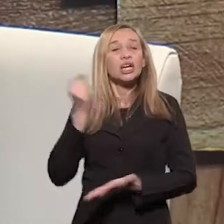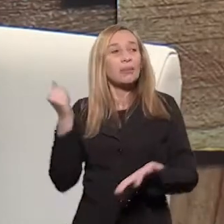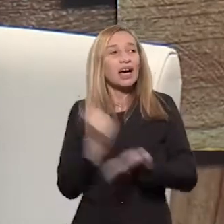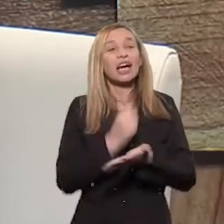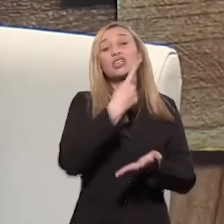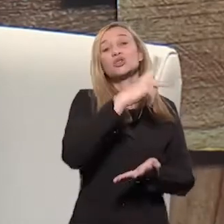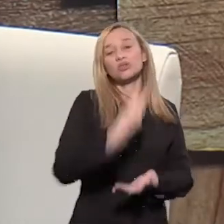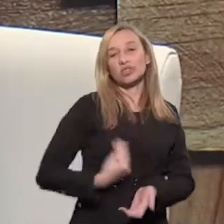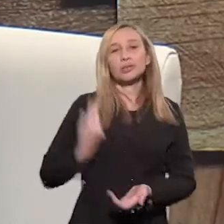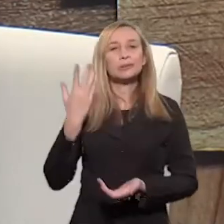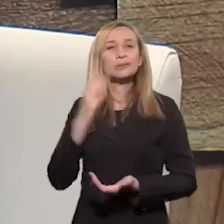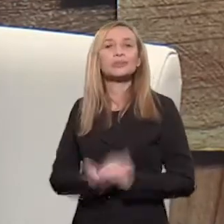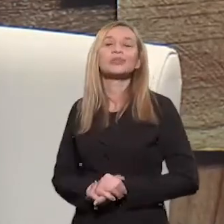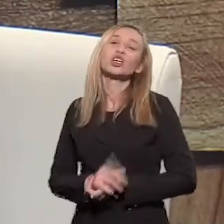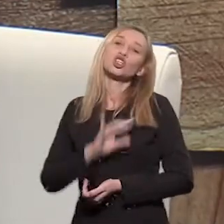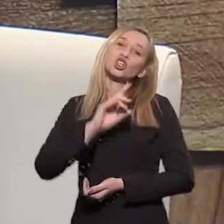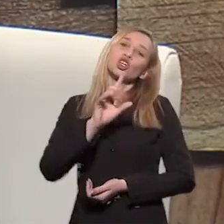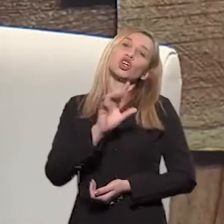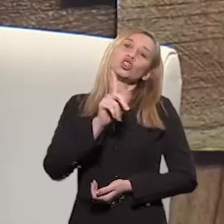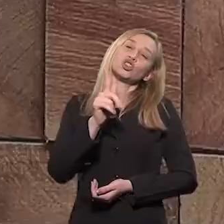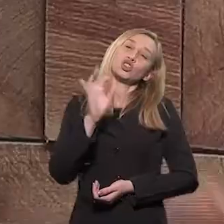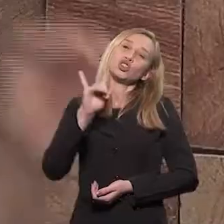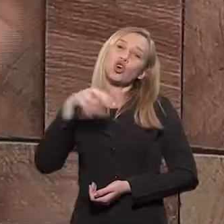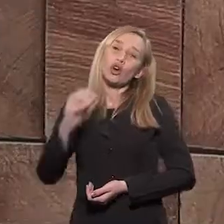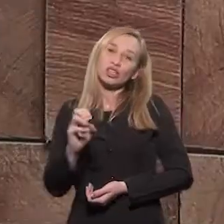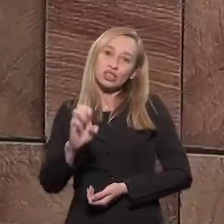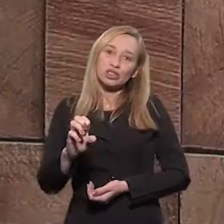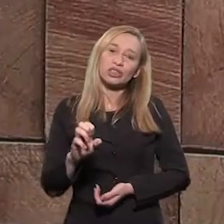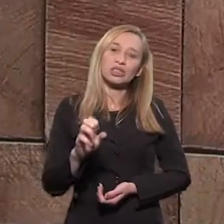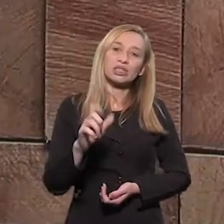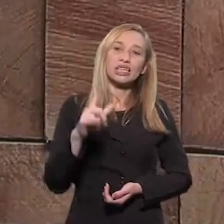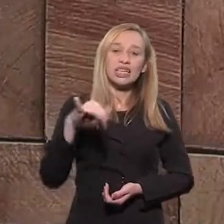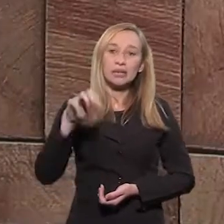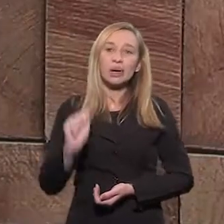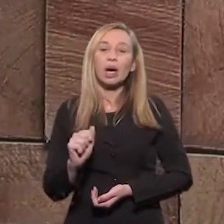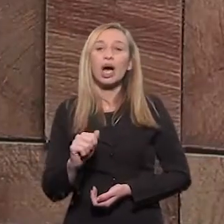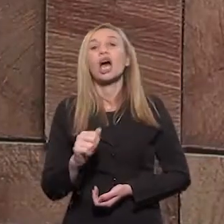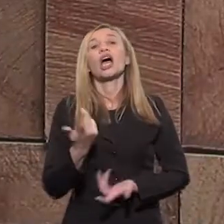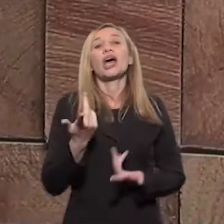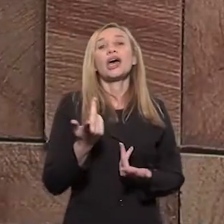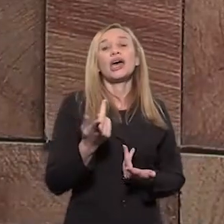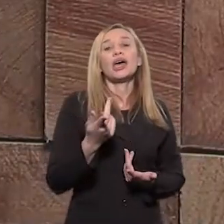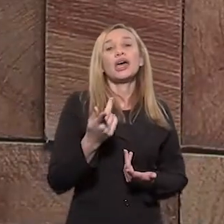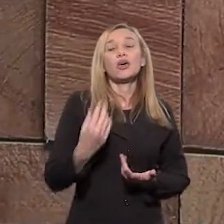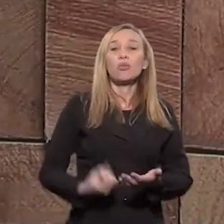que marcaram a sua vida? Jorge de Lima é um poeta alagoano,